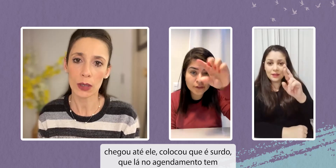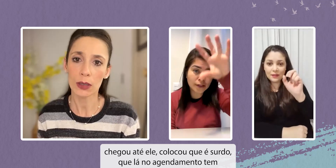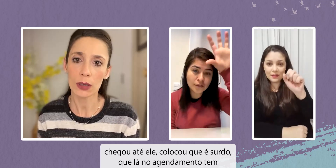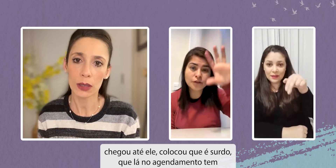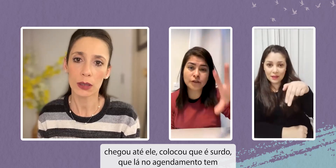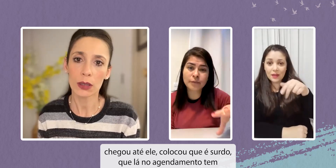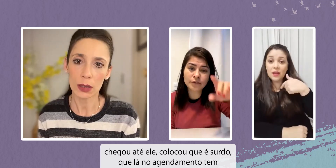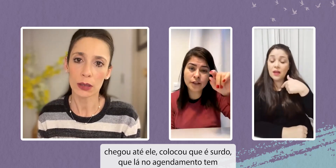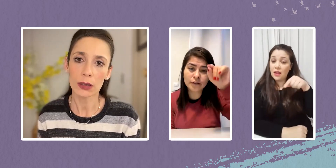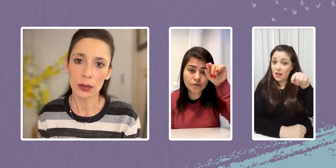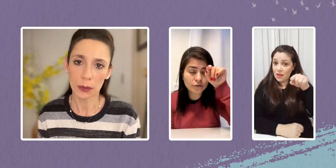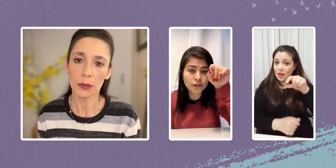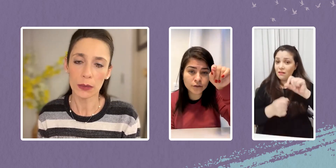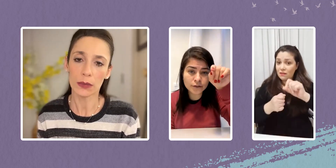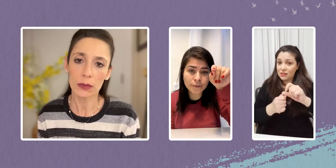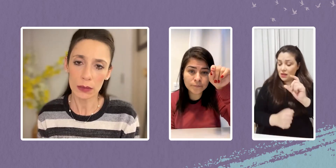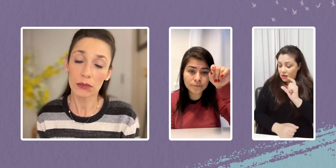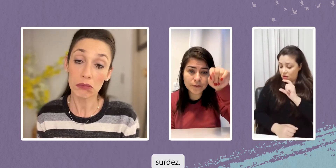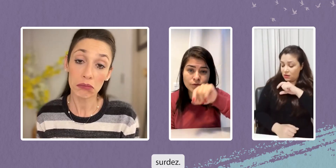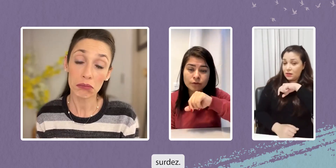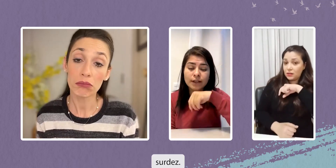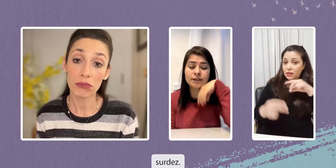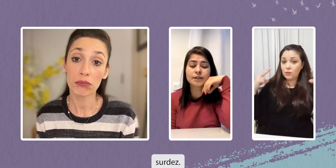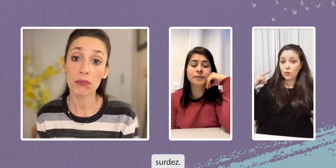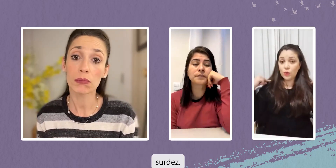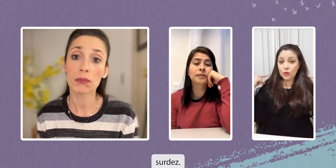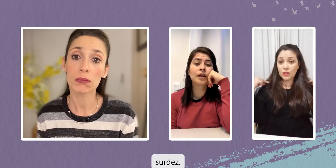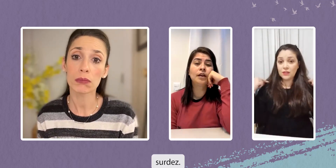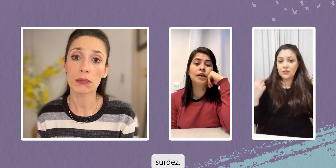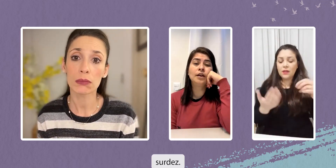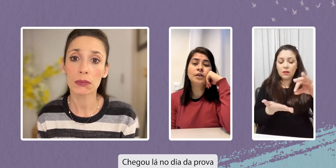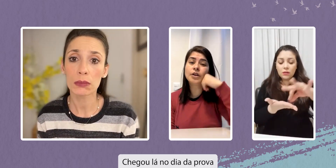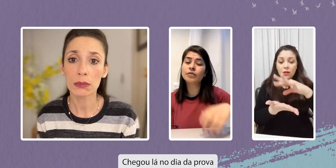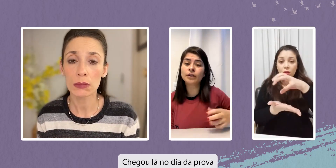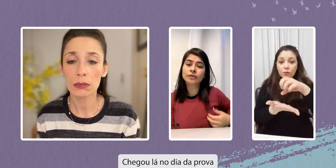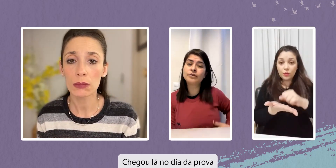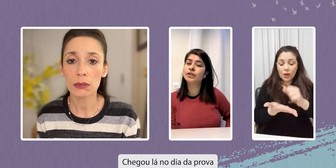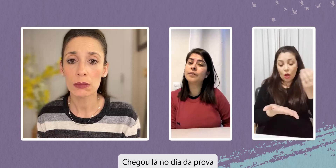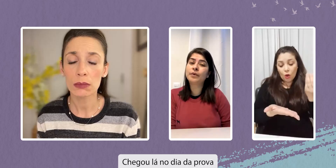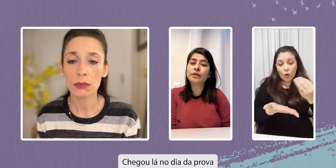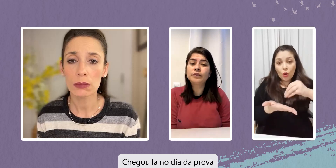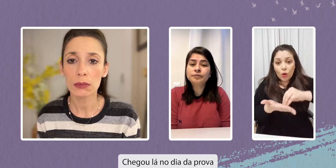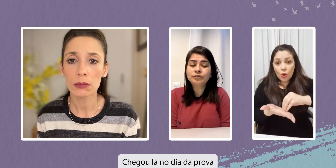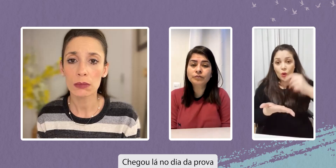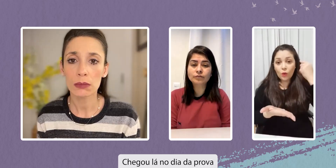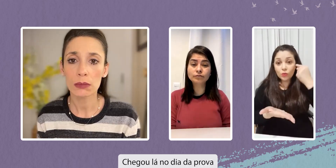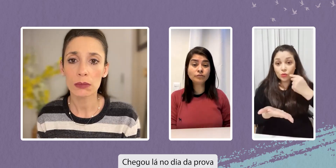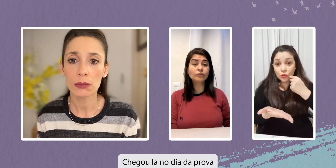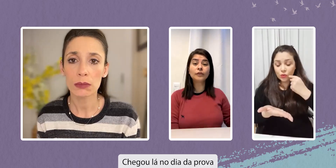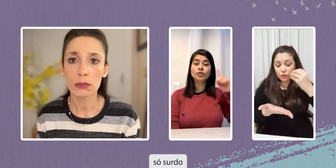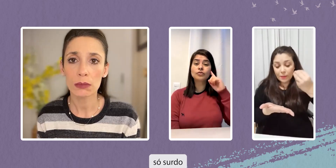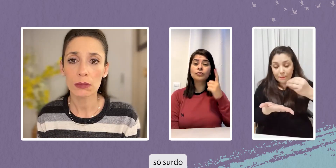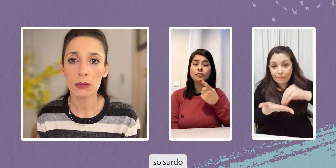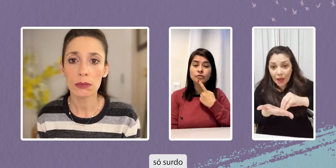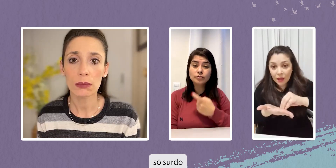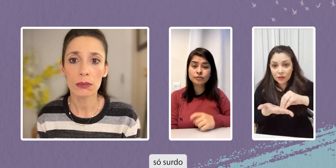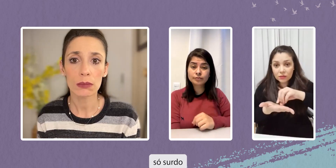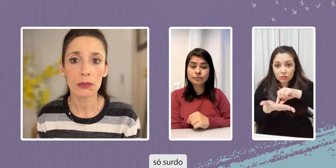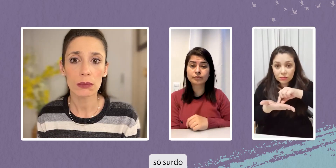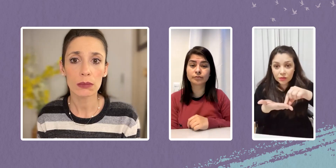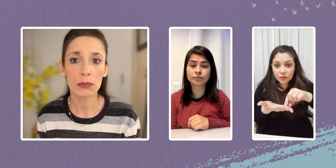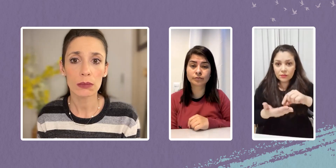surdo, que lá no agendamento tem, colocou surdez. Chegou lá no dia da prova, sou